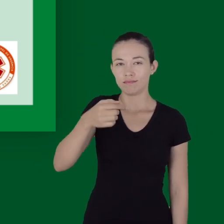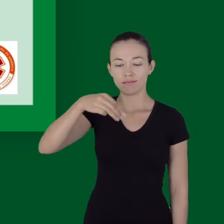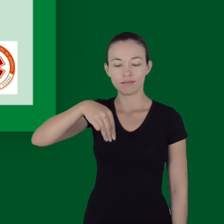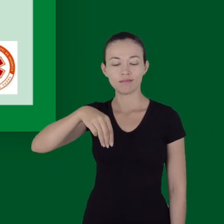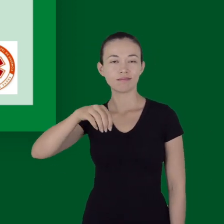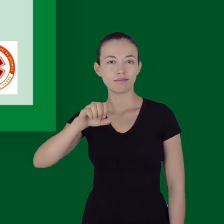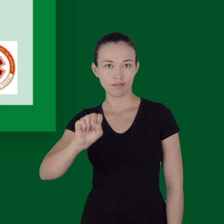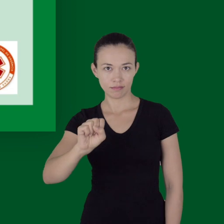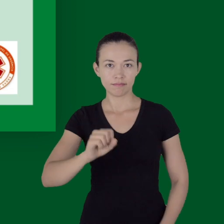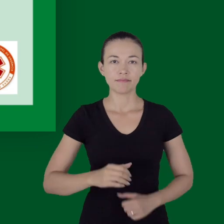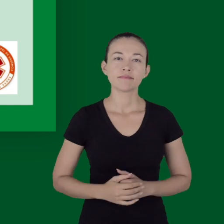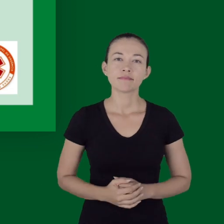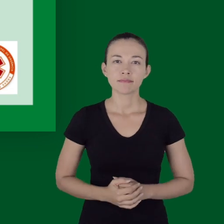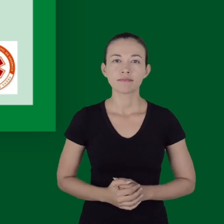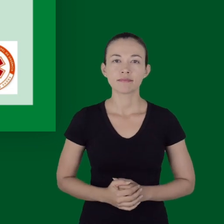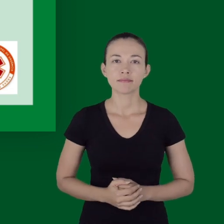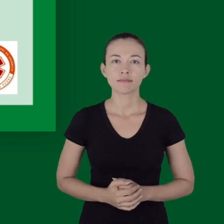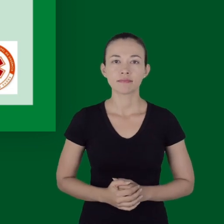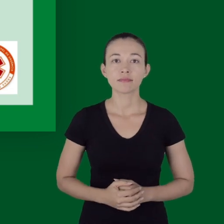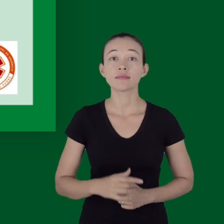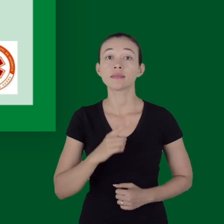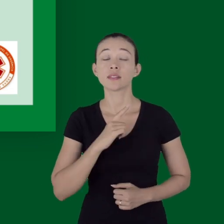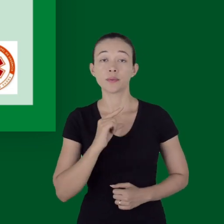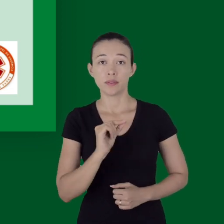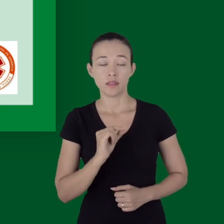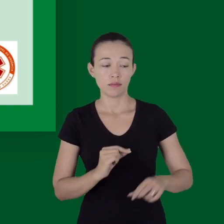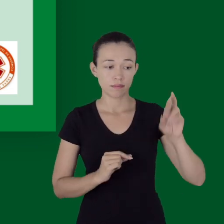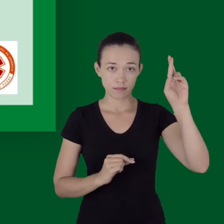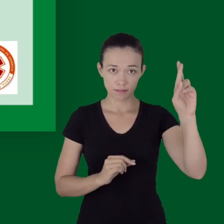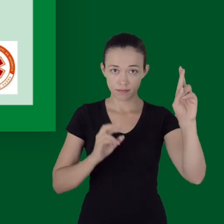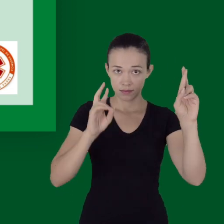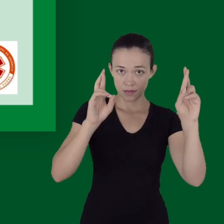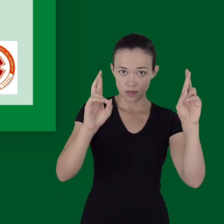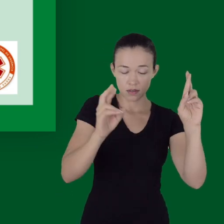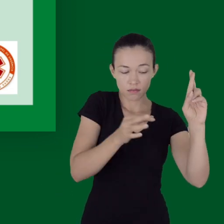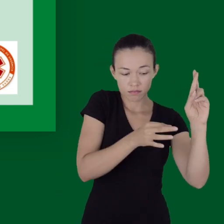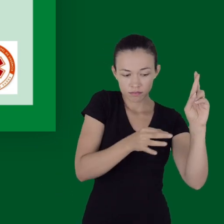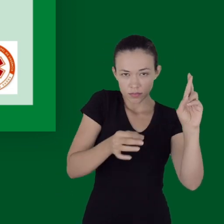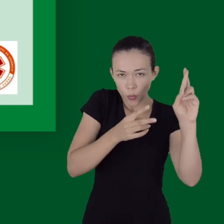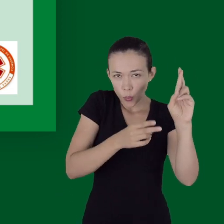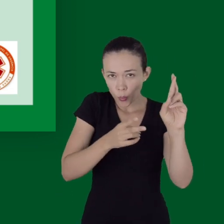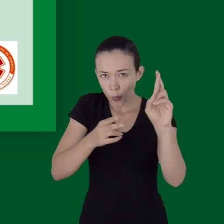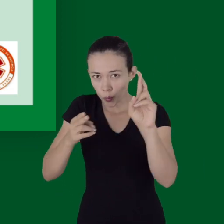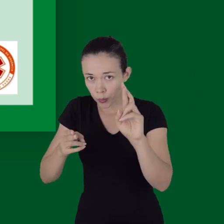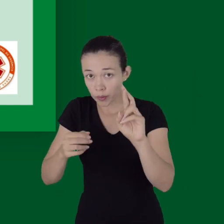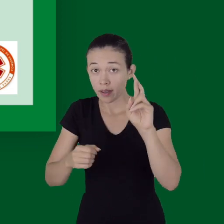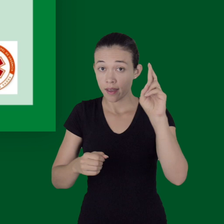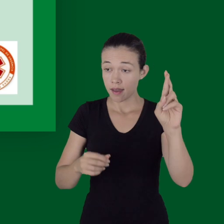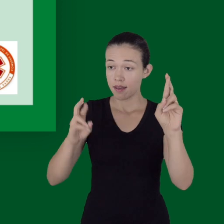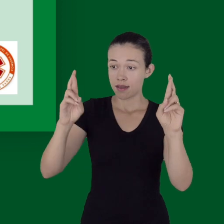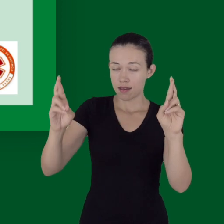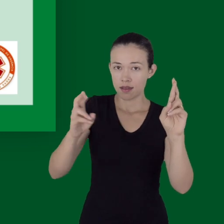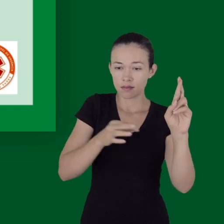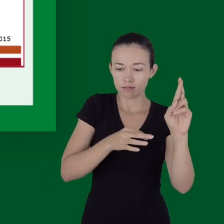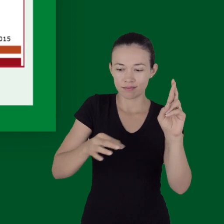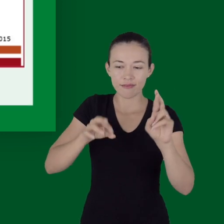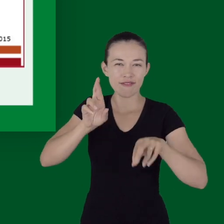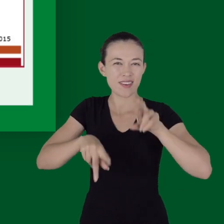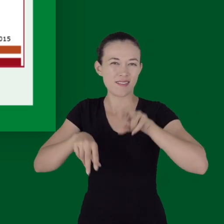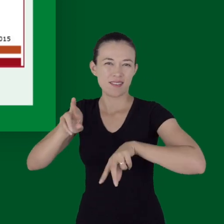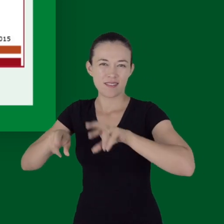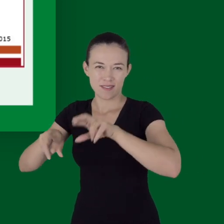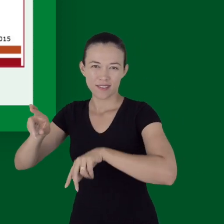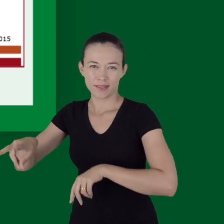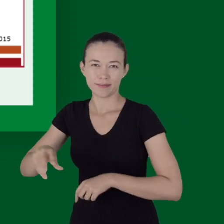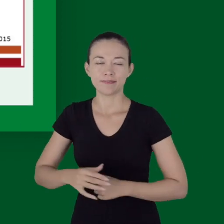milissegundos. E também se dividem com a frequência com RR regular e o RR irregular.